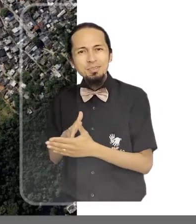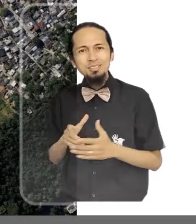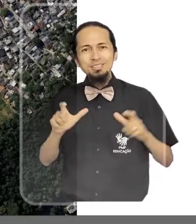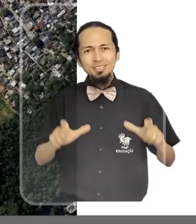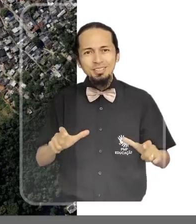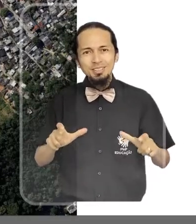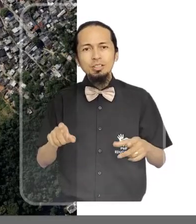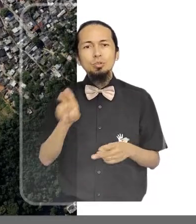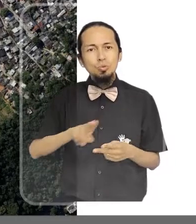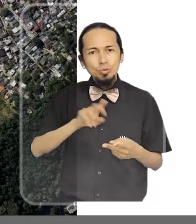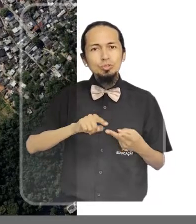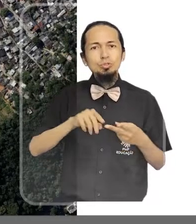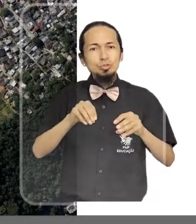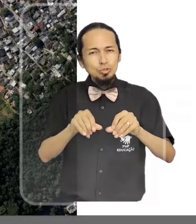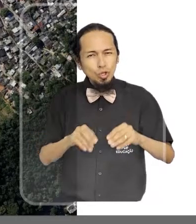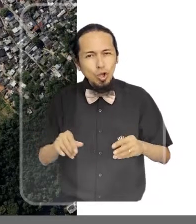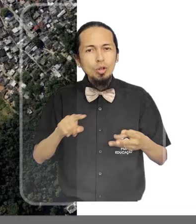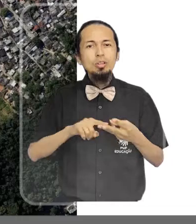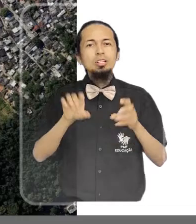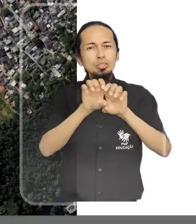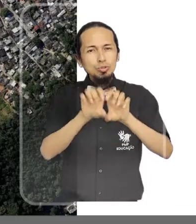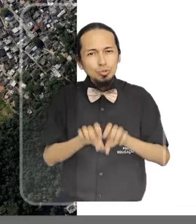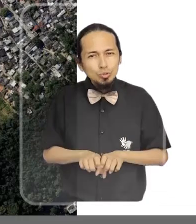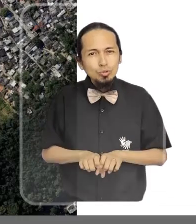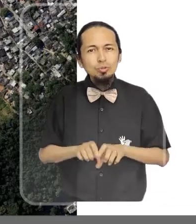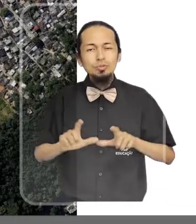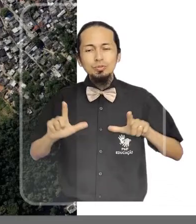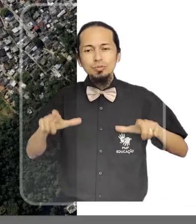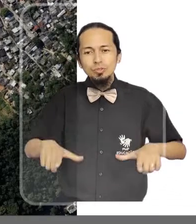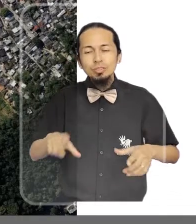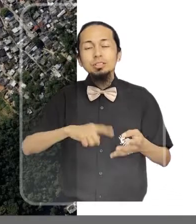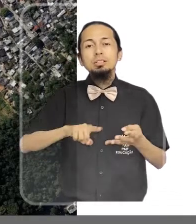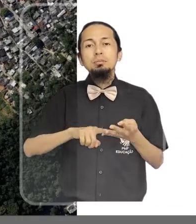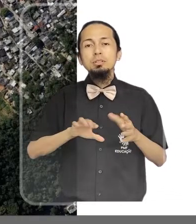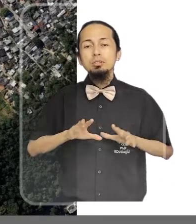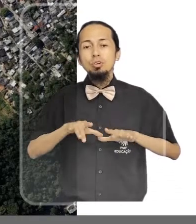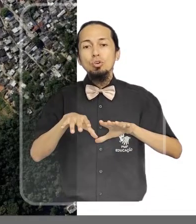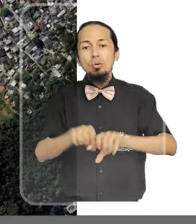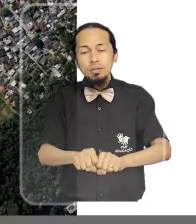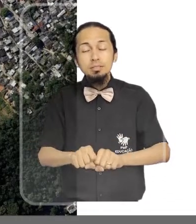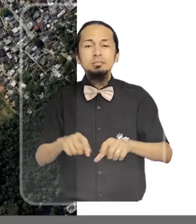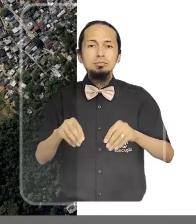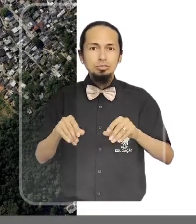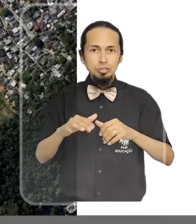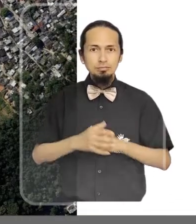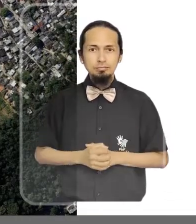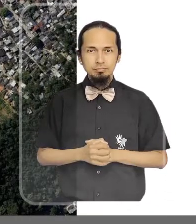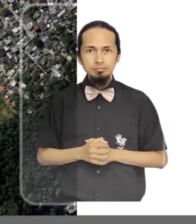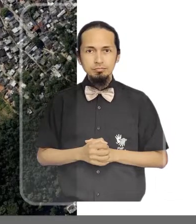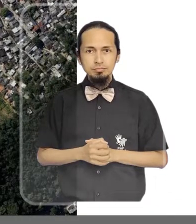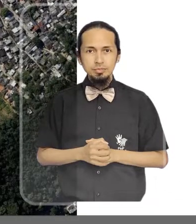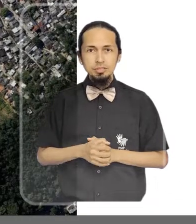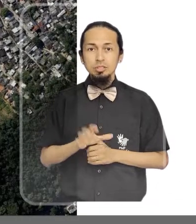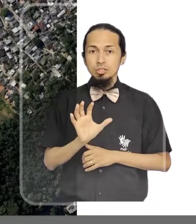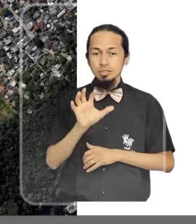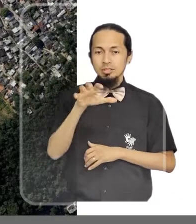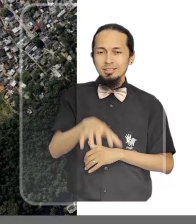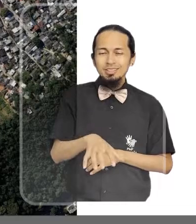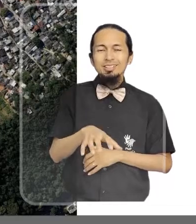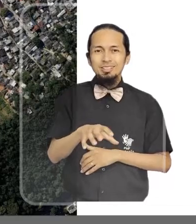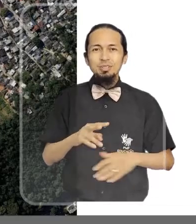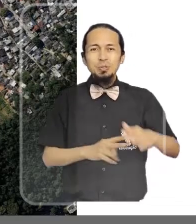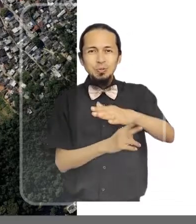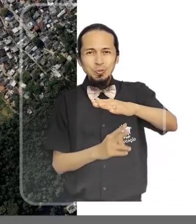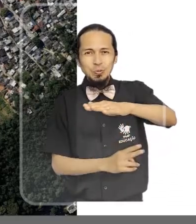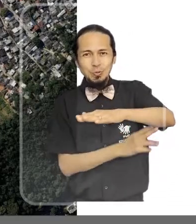territoriais, uso do solo, estrutura fundiária e ocupação do solo. No Distrito Sede Continental, há